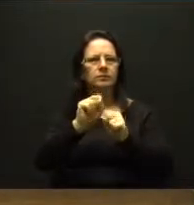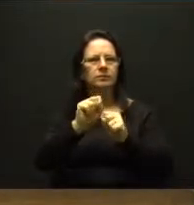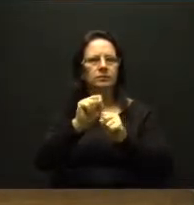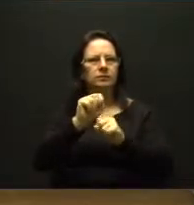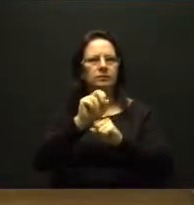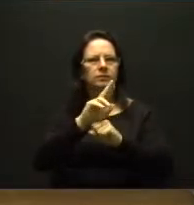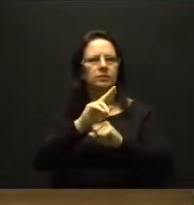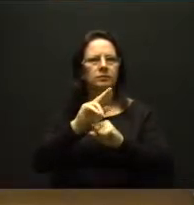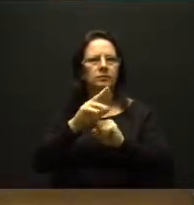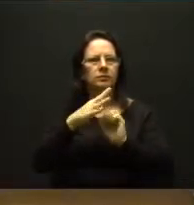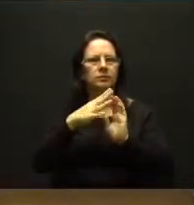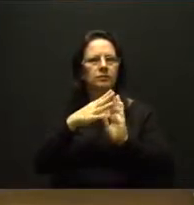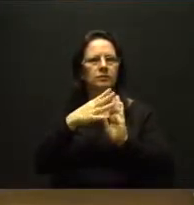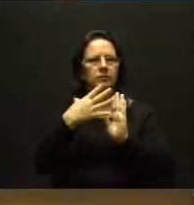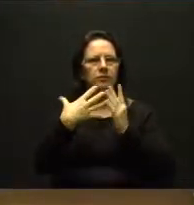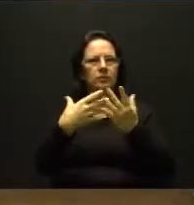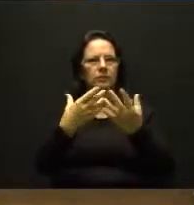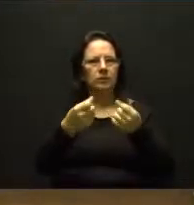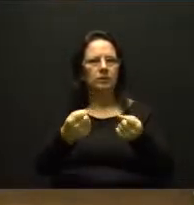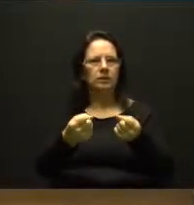usar o